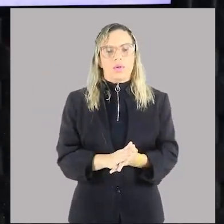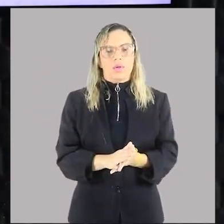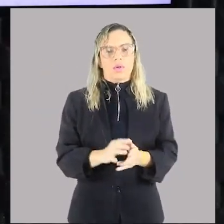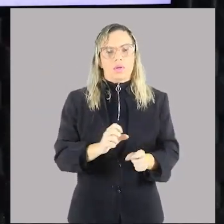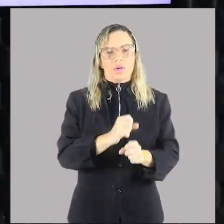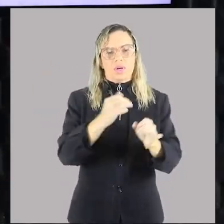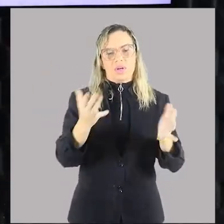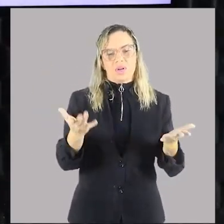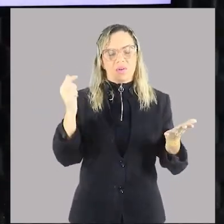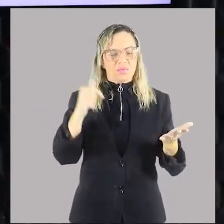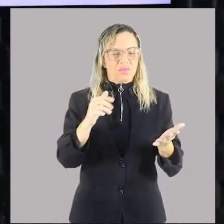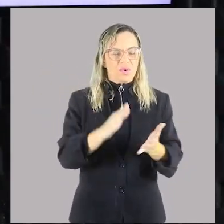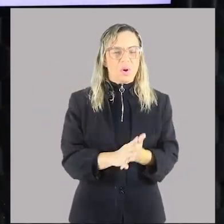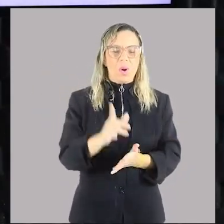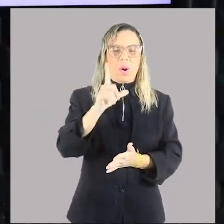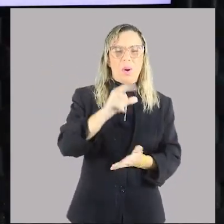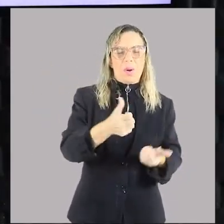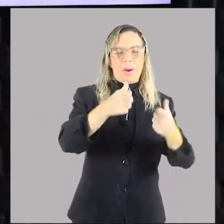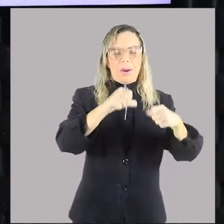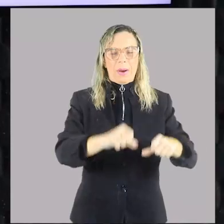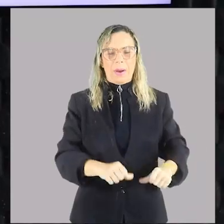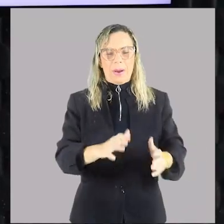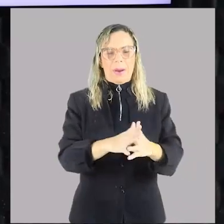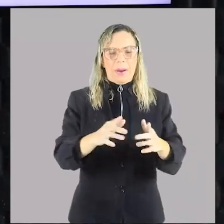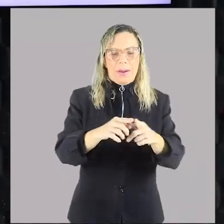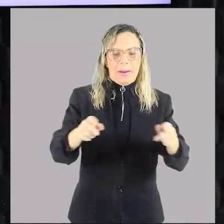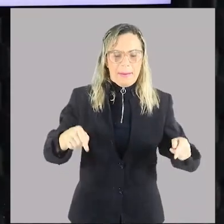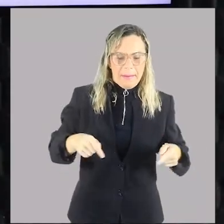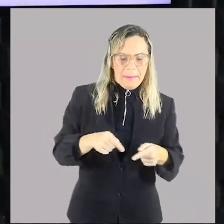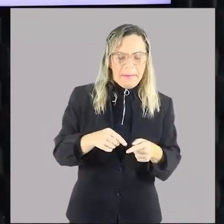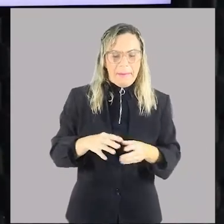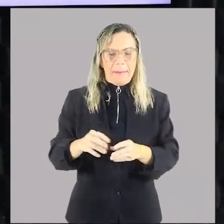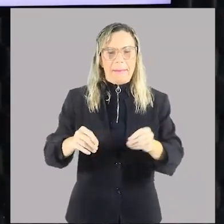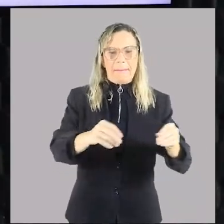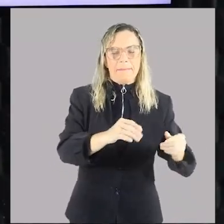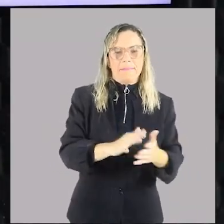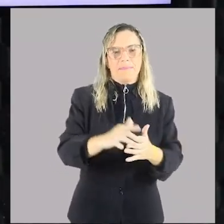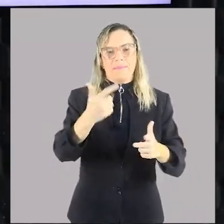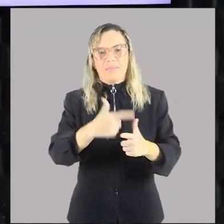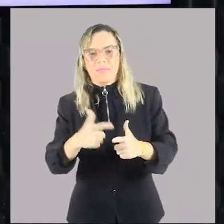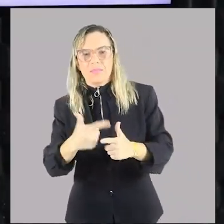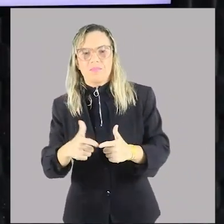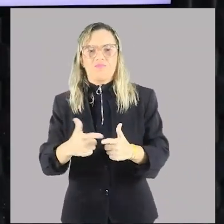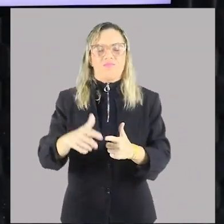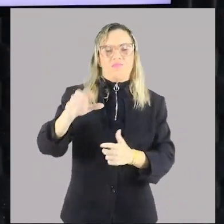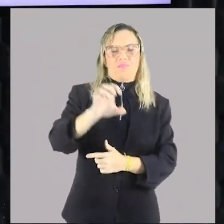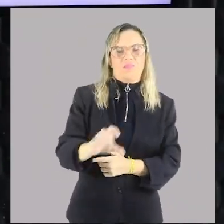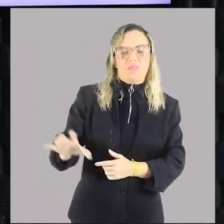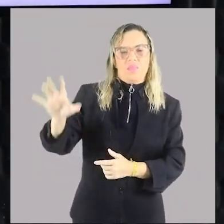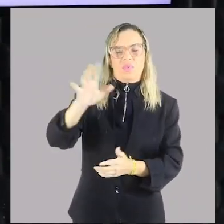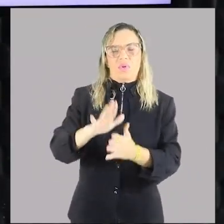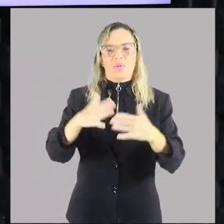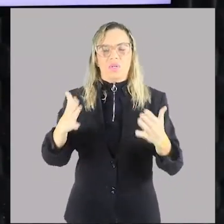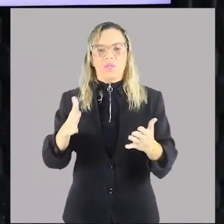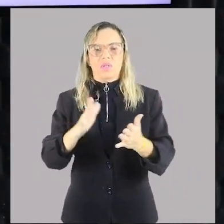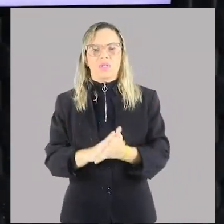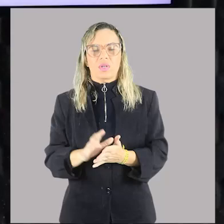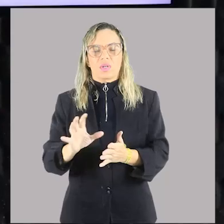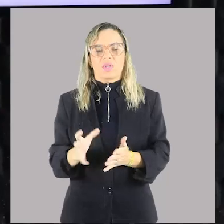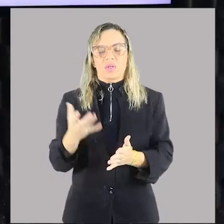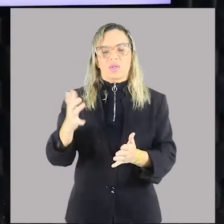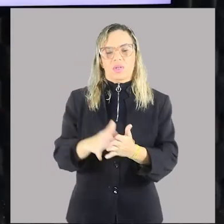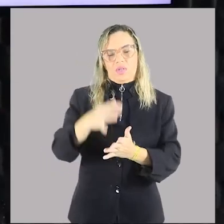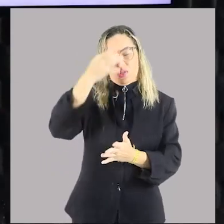menos eficiente, dada a extensão territorial do nosso país, os problemas que cada região tem que lidar, as competências que